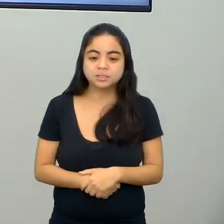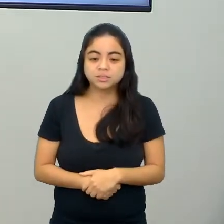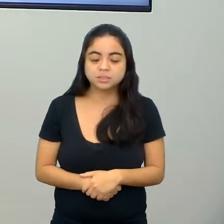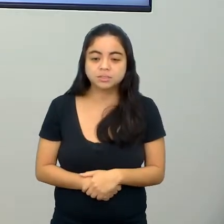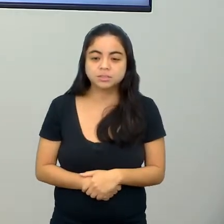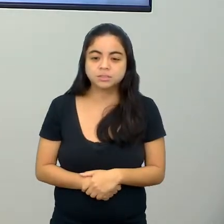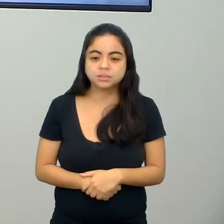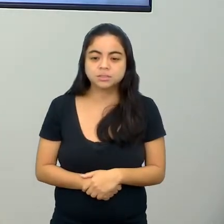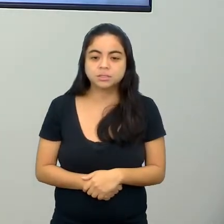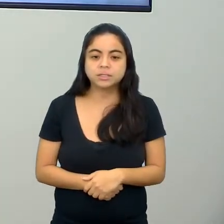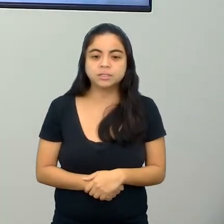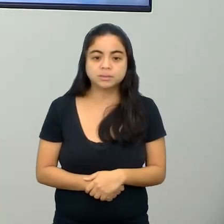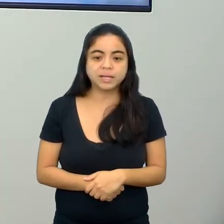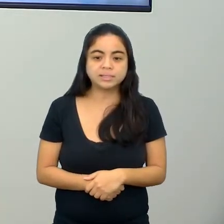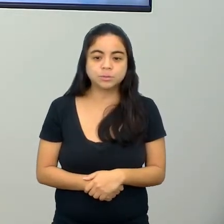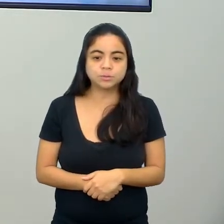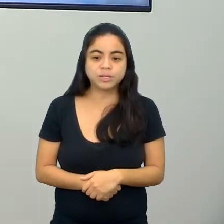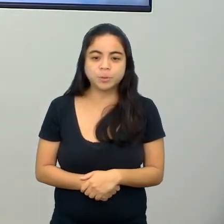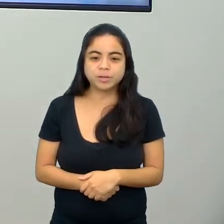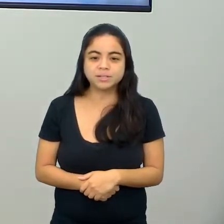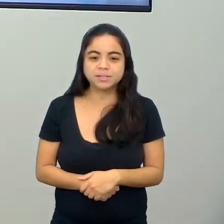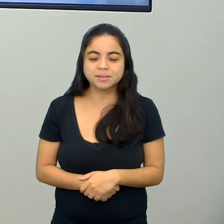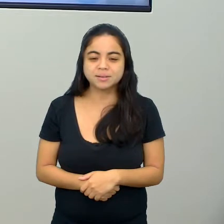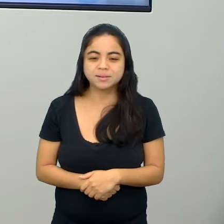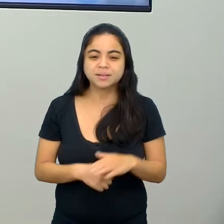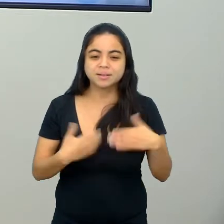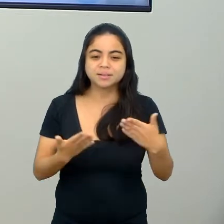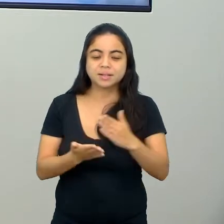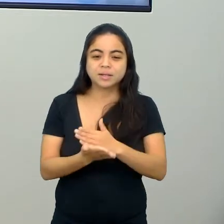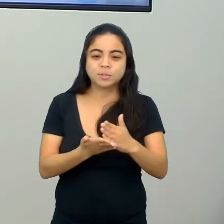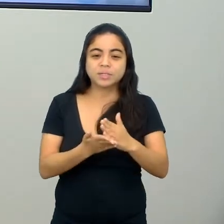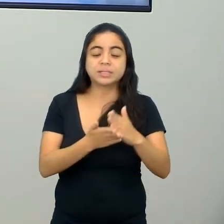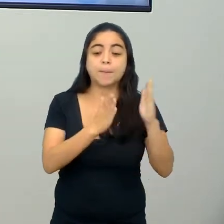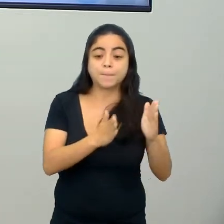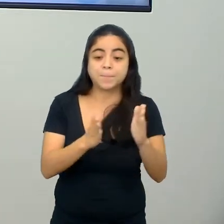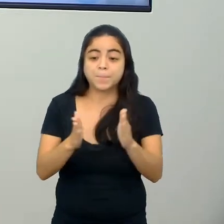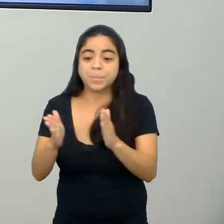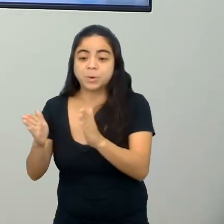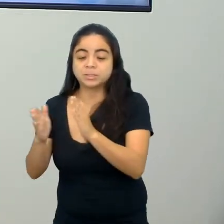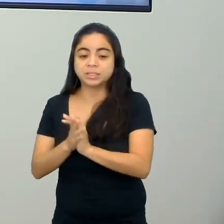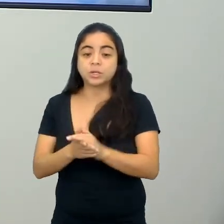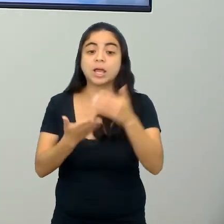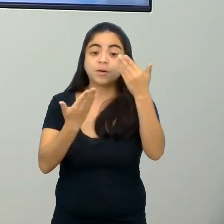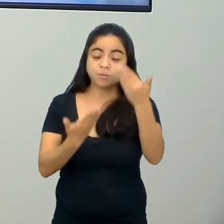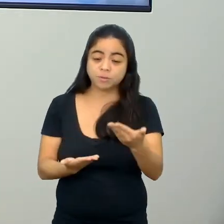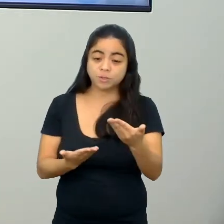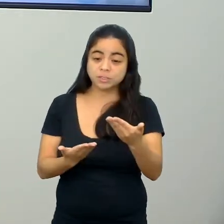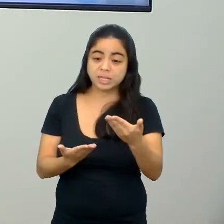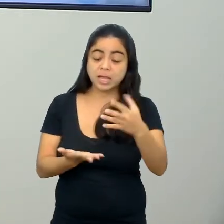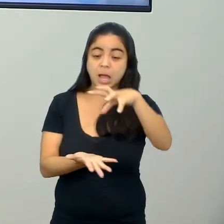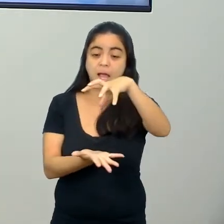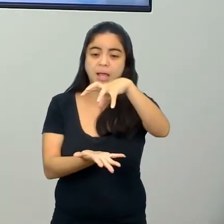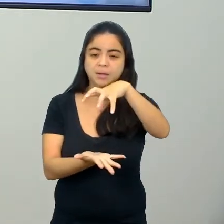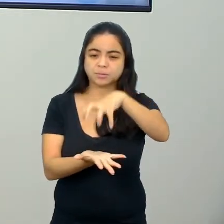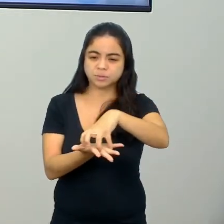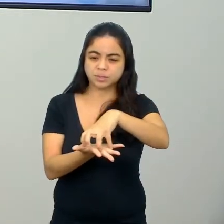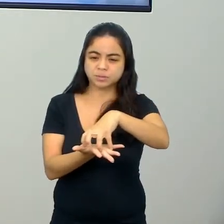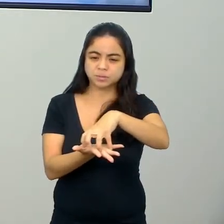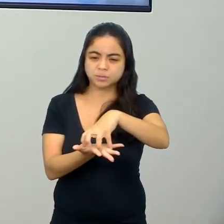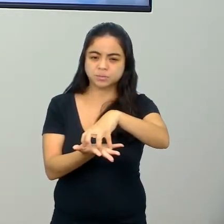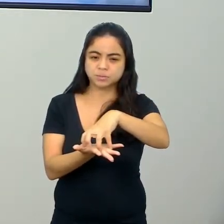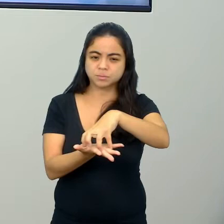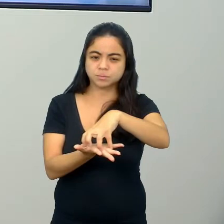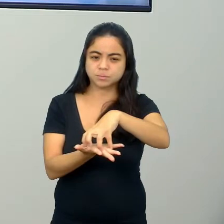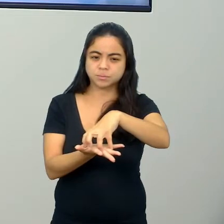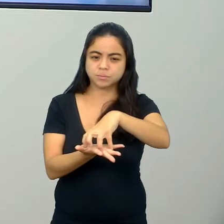diferente. E aí, a gente está no meio desse processo. Então, você é o Pac-Man. Você, eu, né,